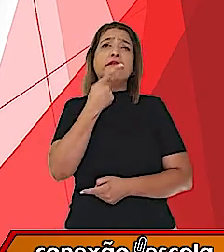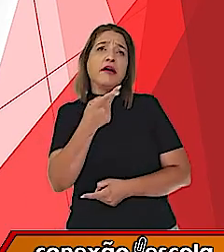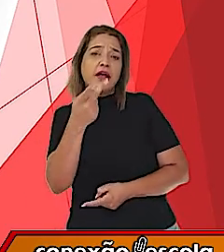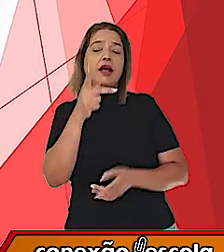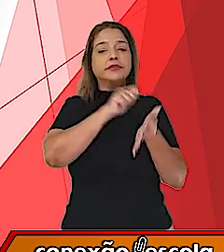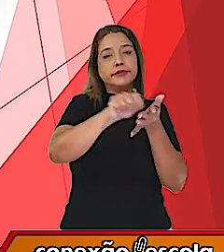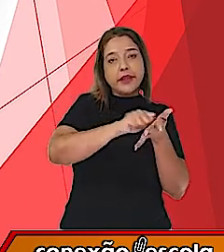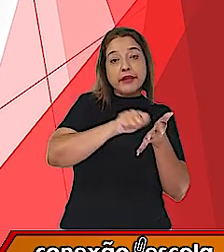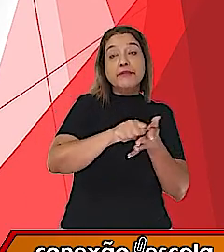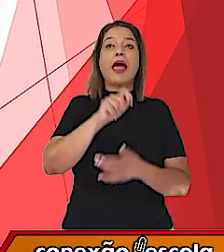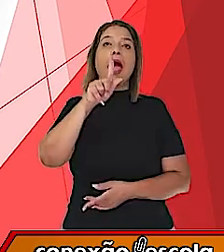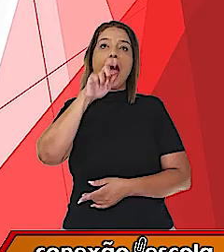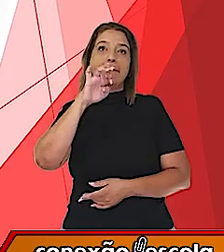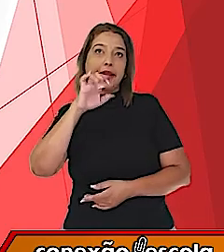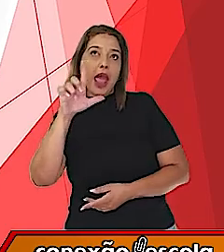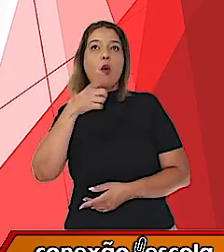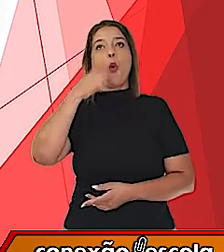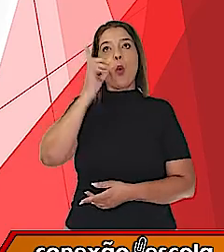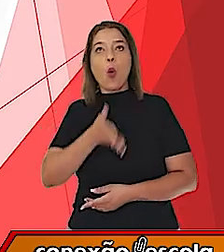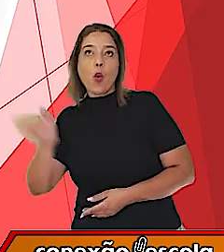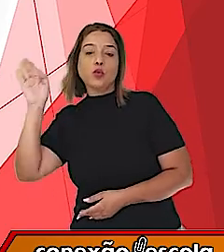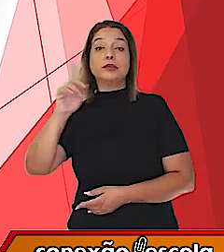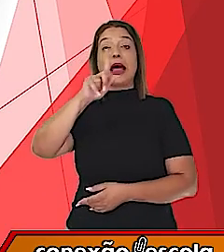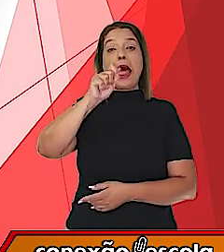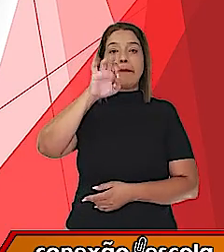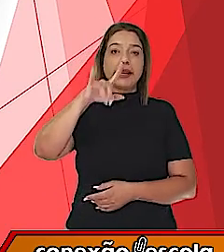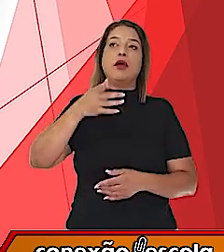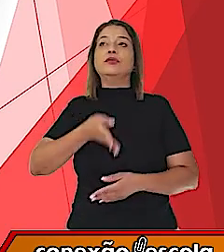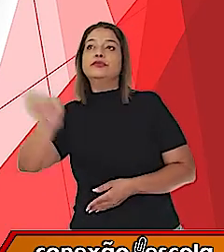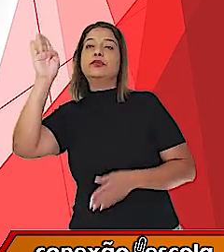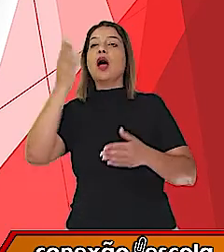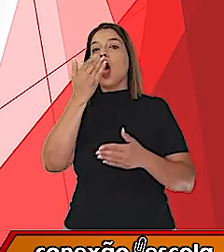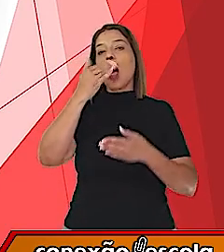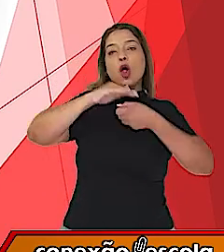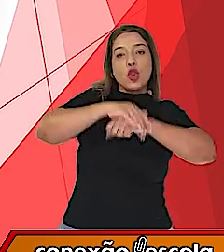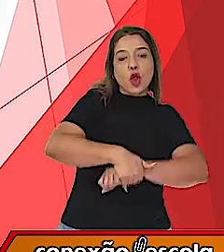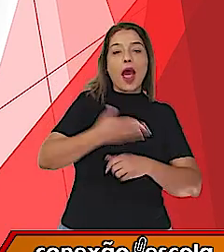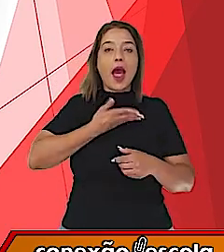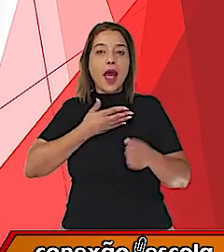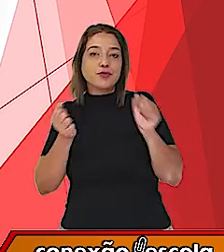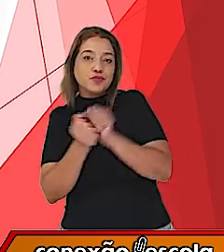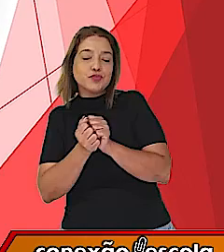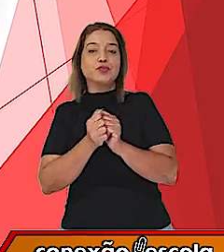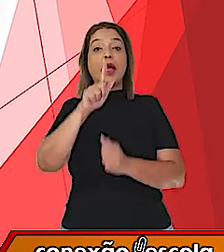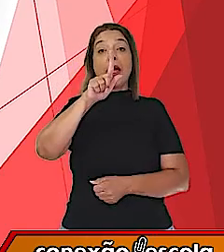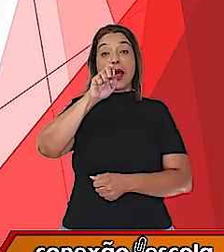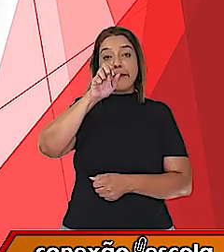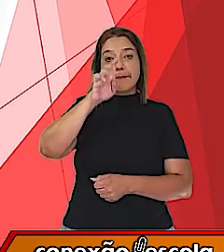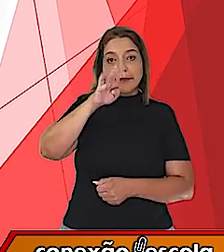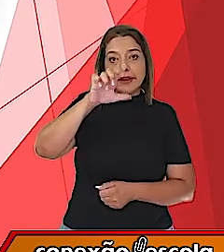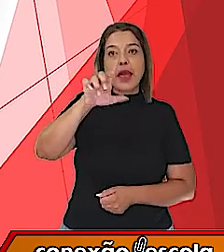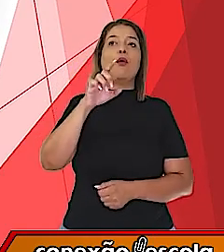escrever: Gabriel saiu ontem, Gabriel foi jantar com os amigos, Gabriel gostou da